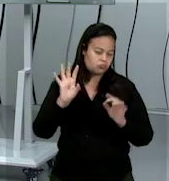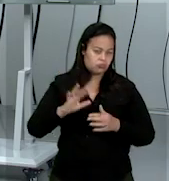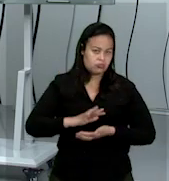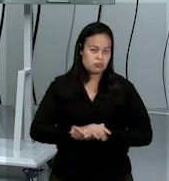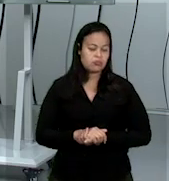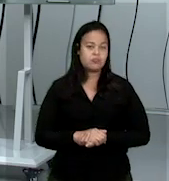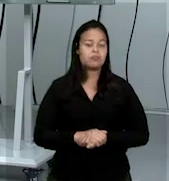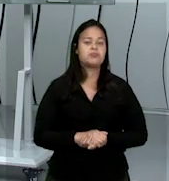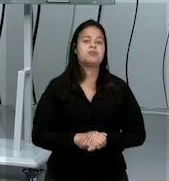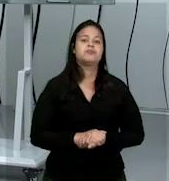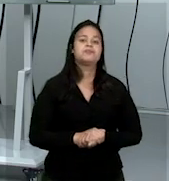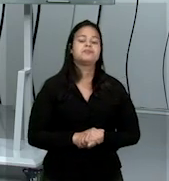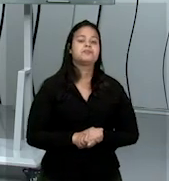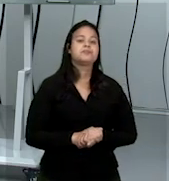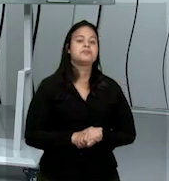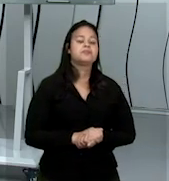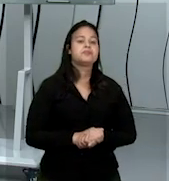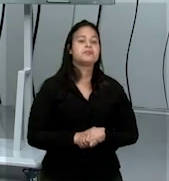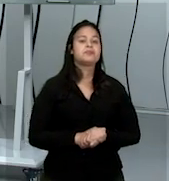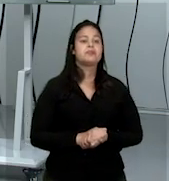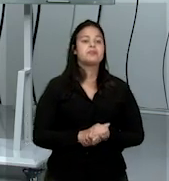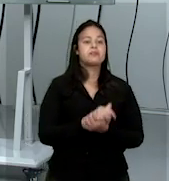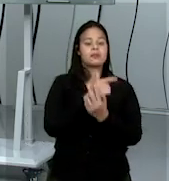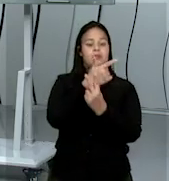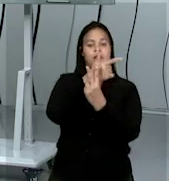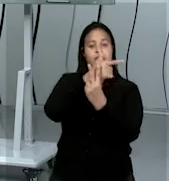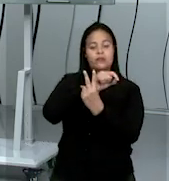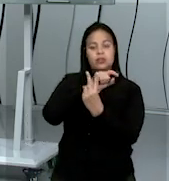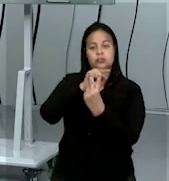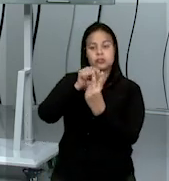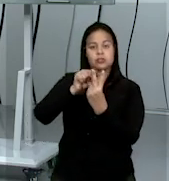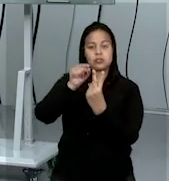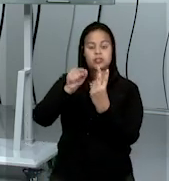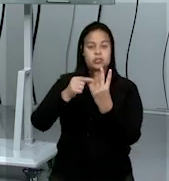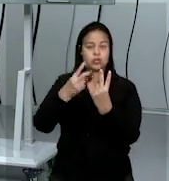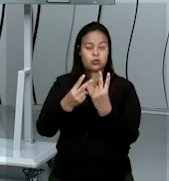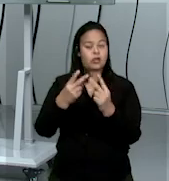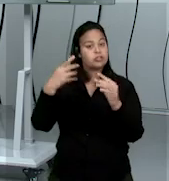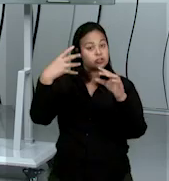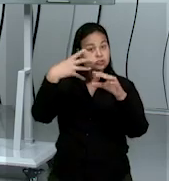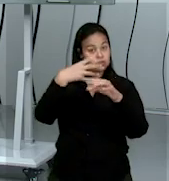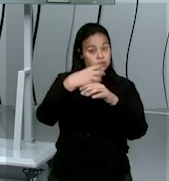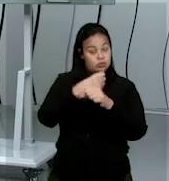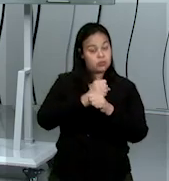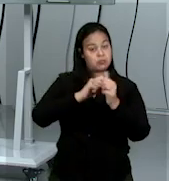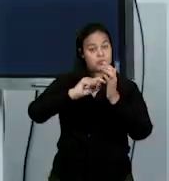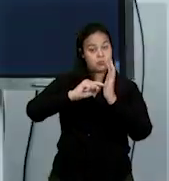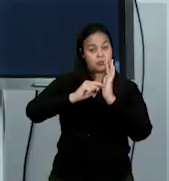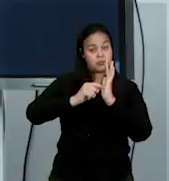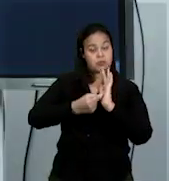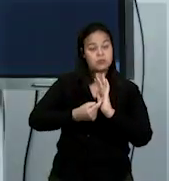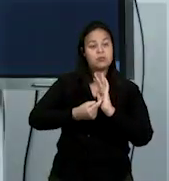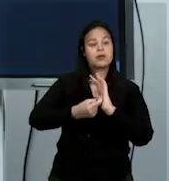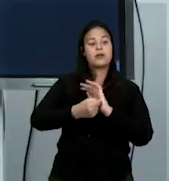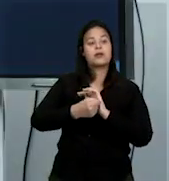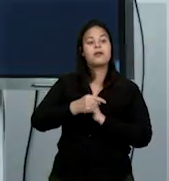ok? Então, 20 raiz de 2. E aí, na hora que você faz essa conta, você vai multiplicar aqui por